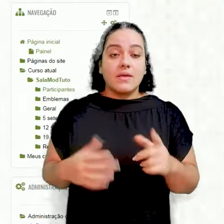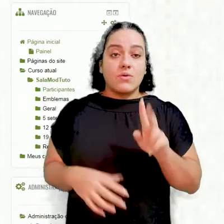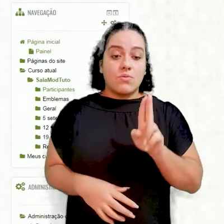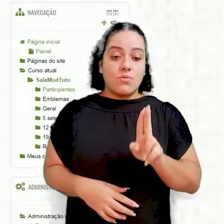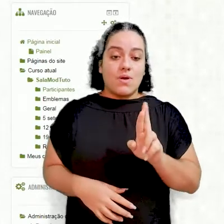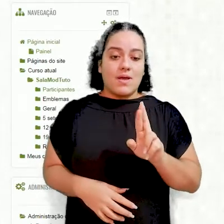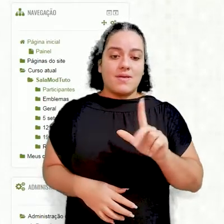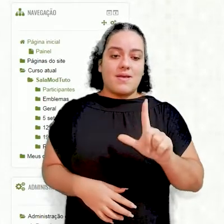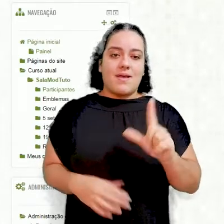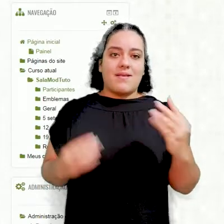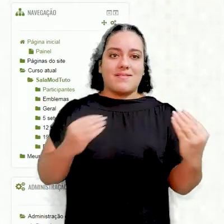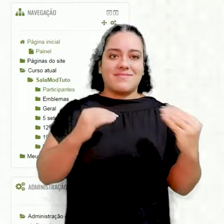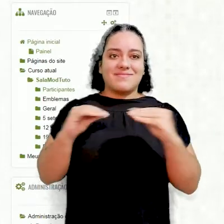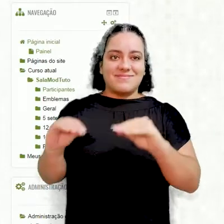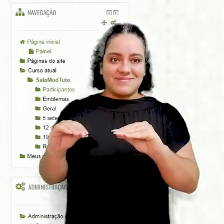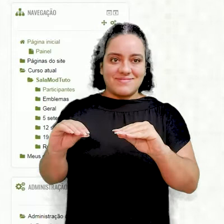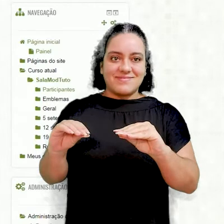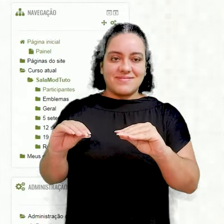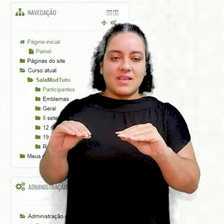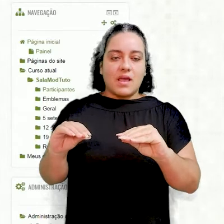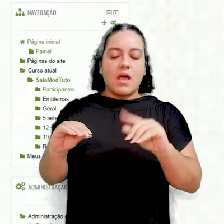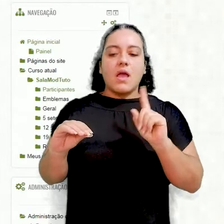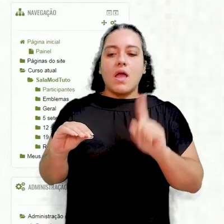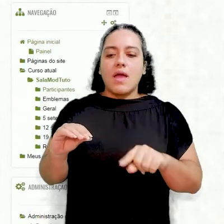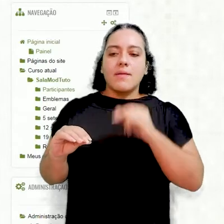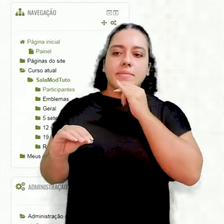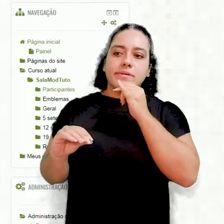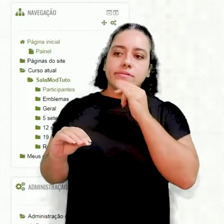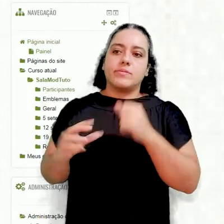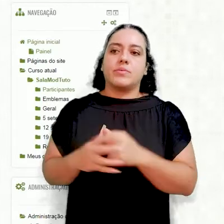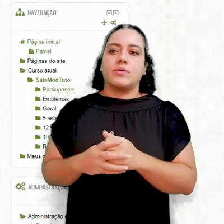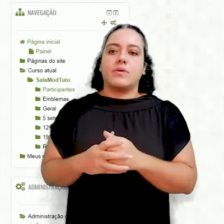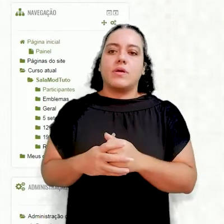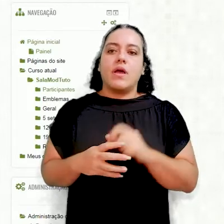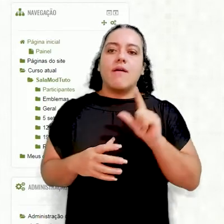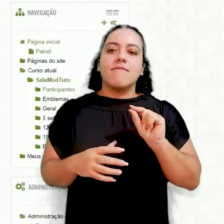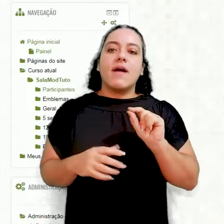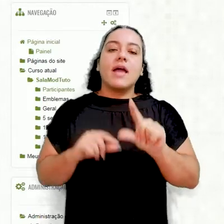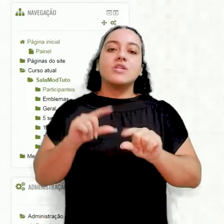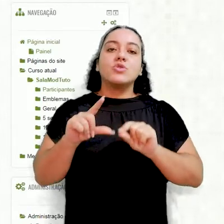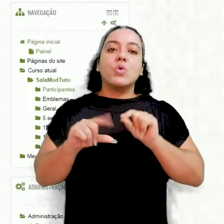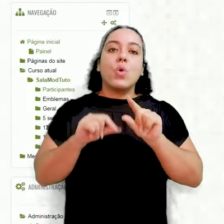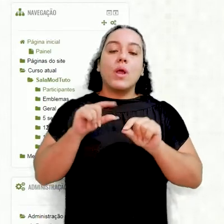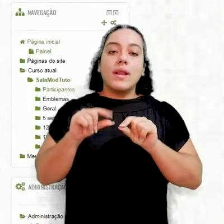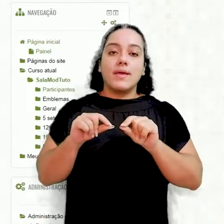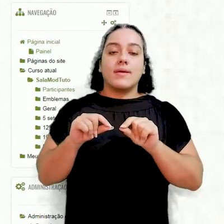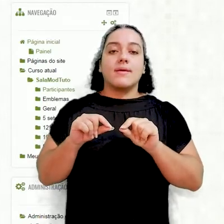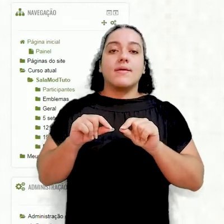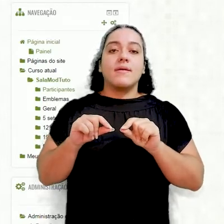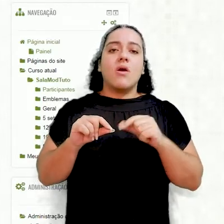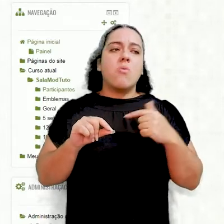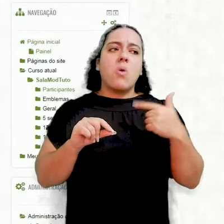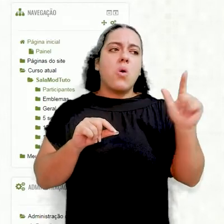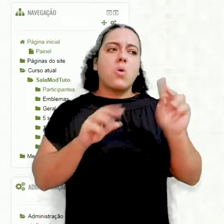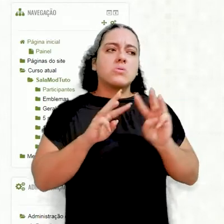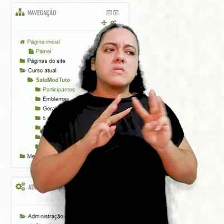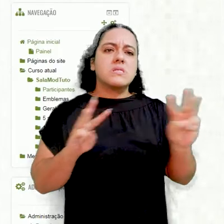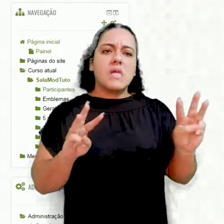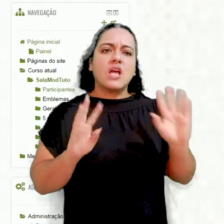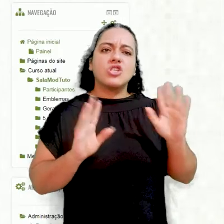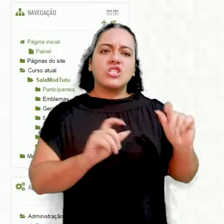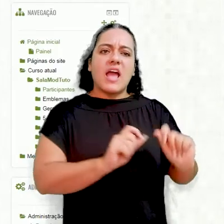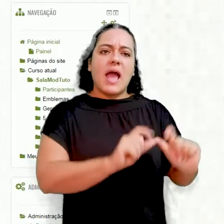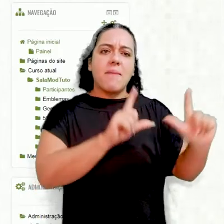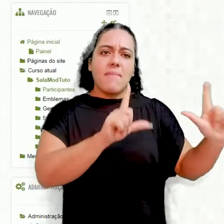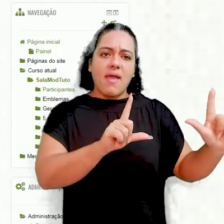que, muito provavelmente, você vai escolher de alguma página que já esteja aberta. Eu